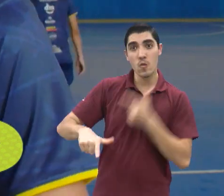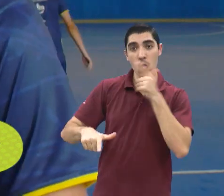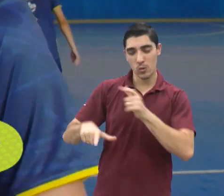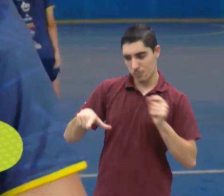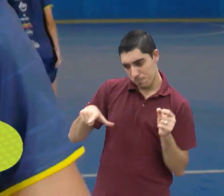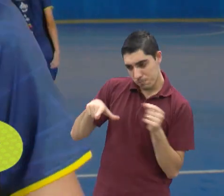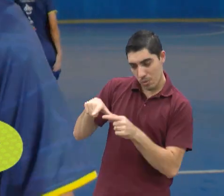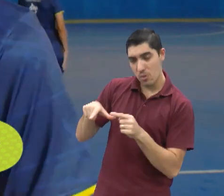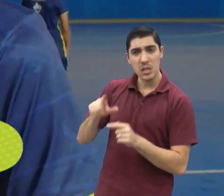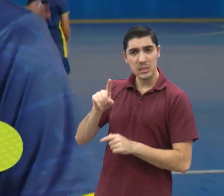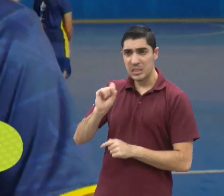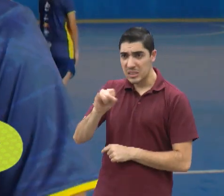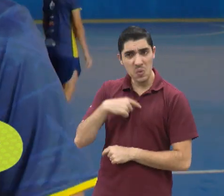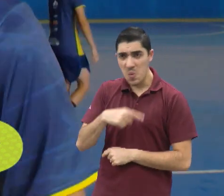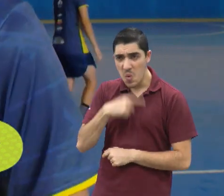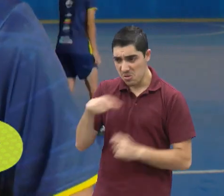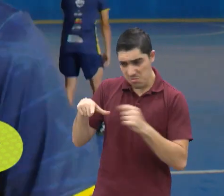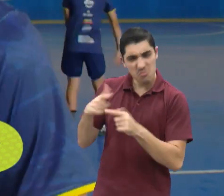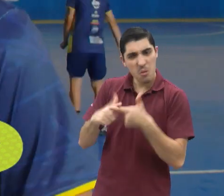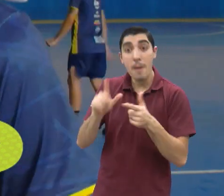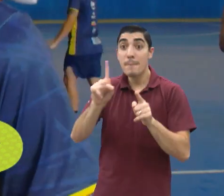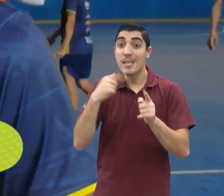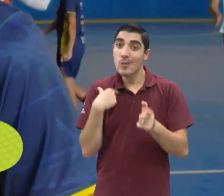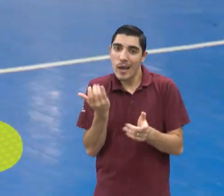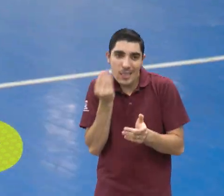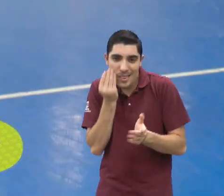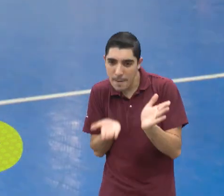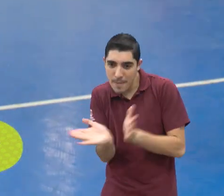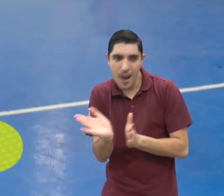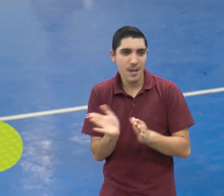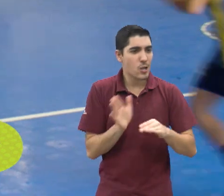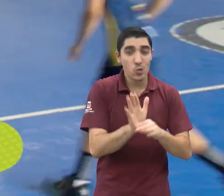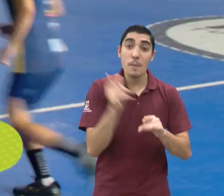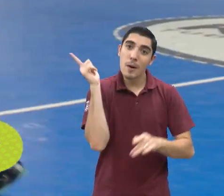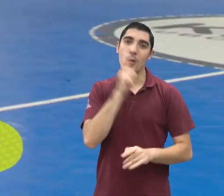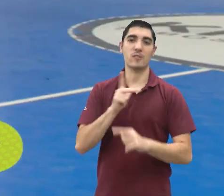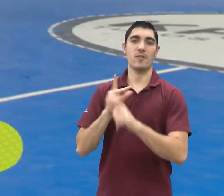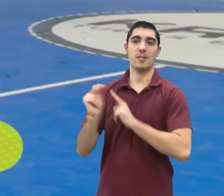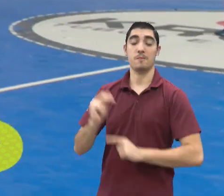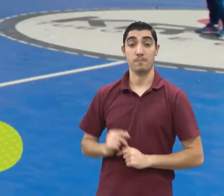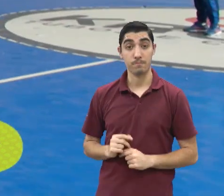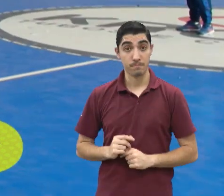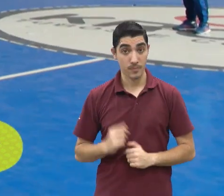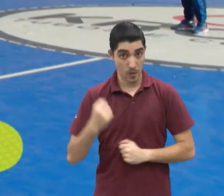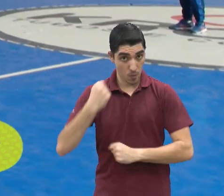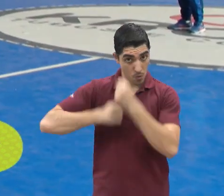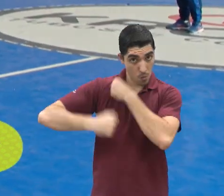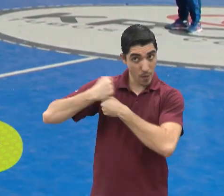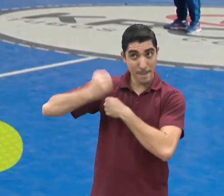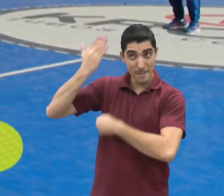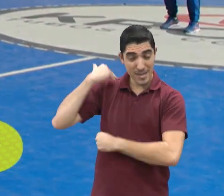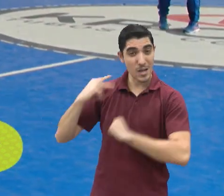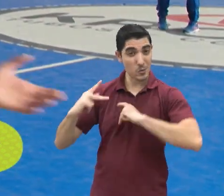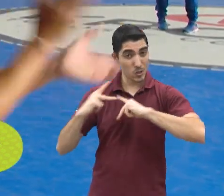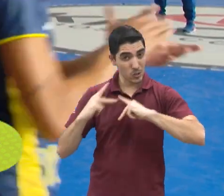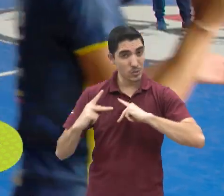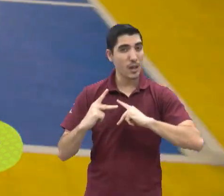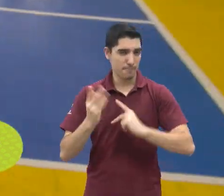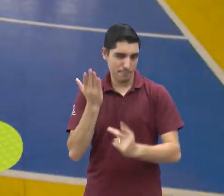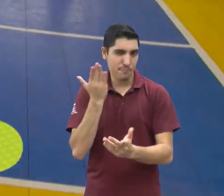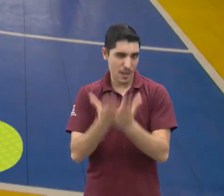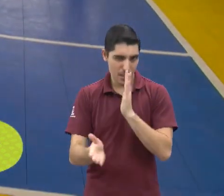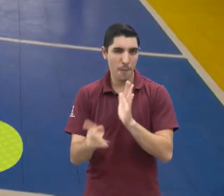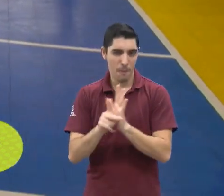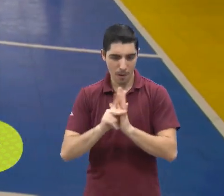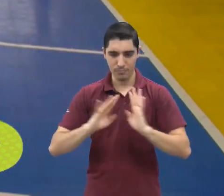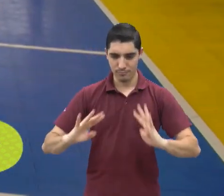se não for com gols, marcando, dando passe, mas ajudando de alguma forma. E se no ano passado o São José foi eliminado nesta fase de quartas de final